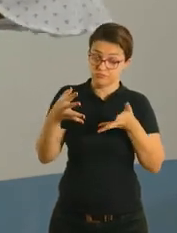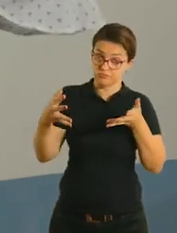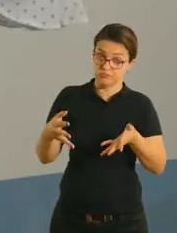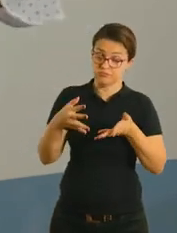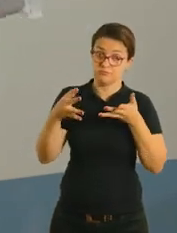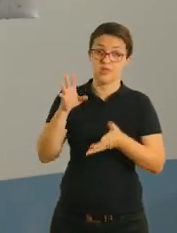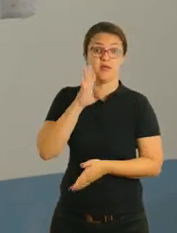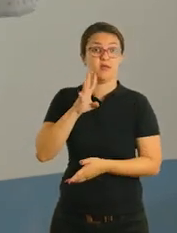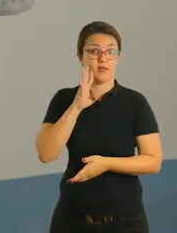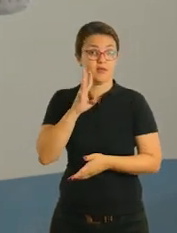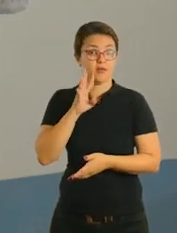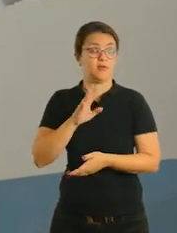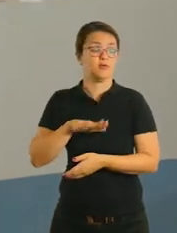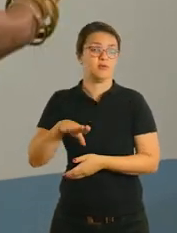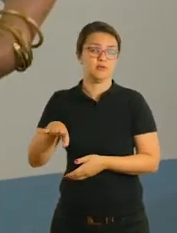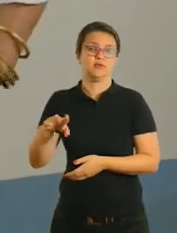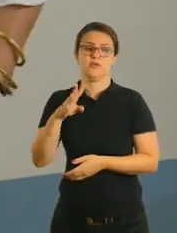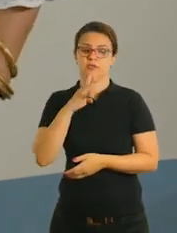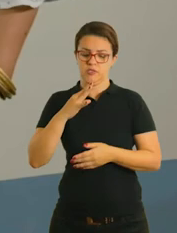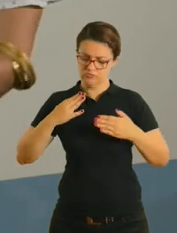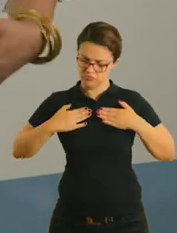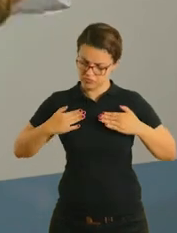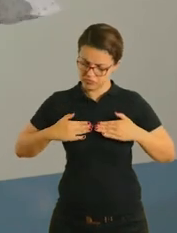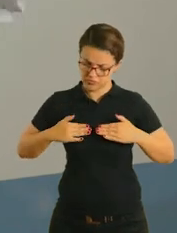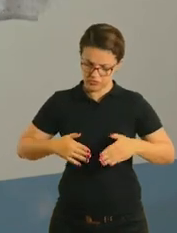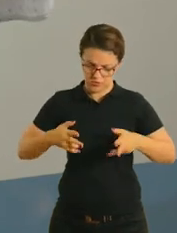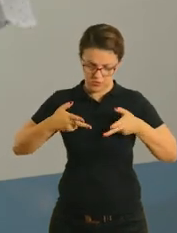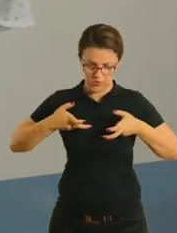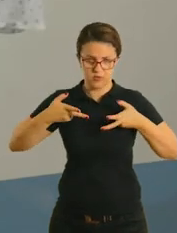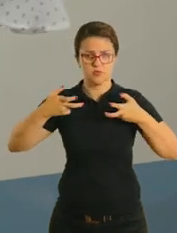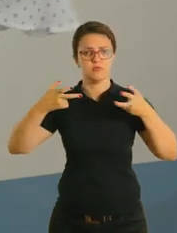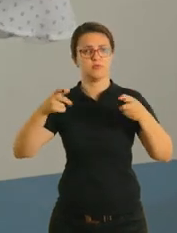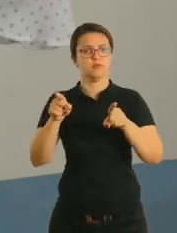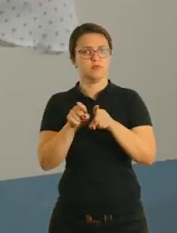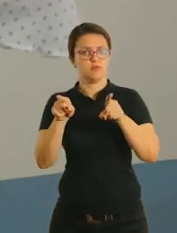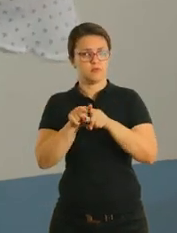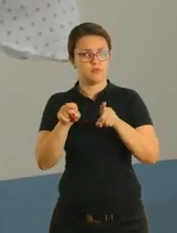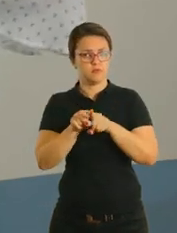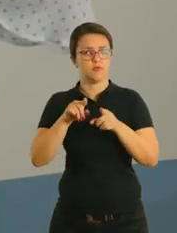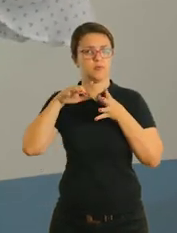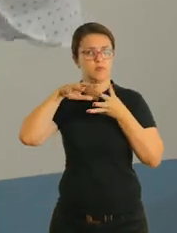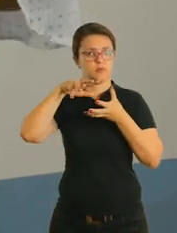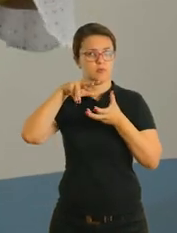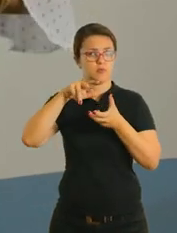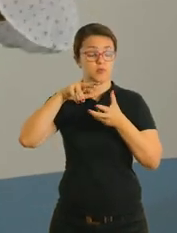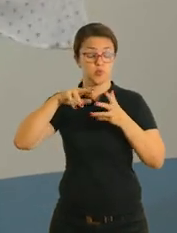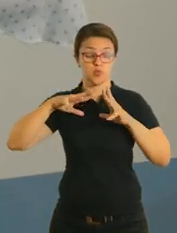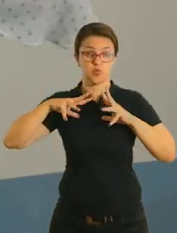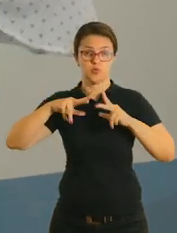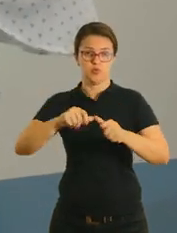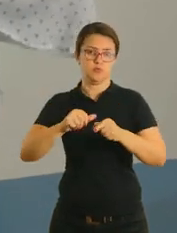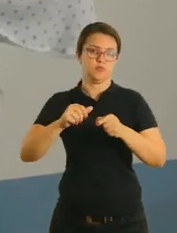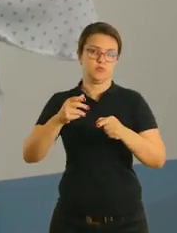bem interessante que a criança conheça as partes do corpo, também faz parte do conhecimento aí do